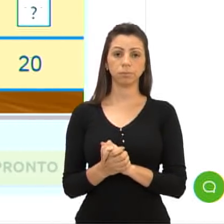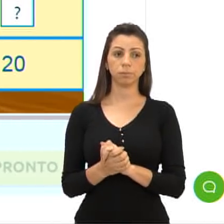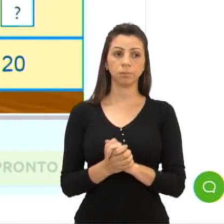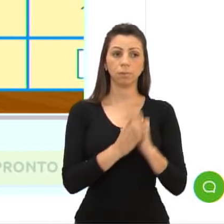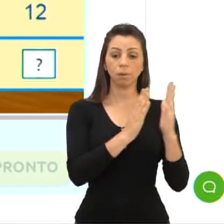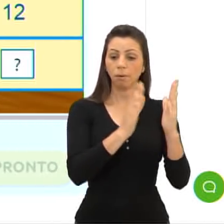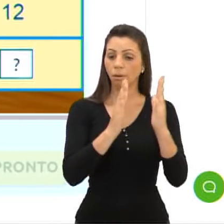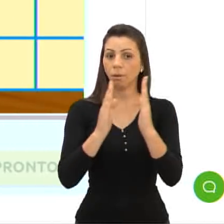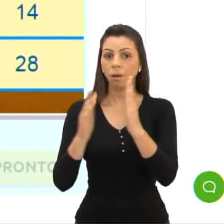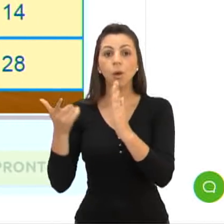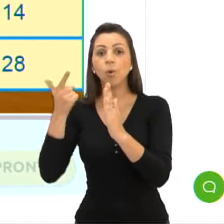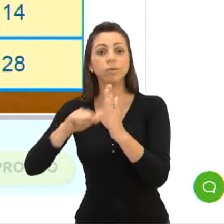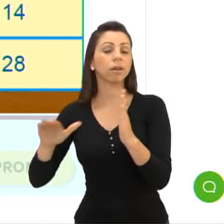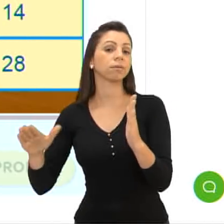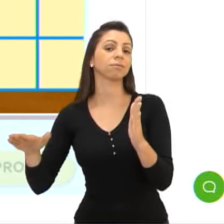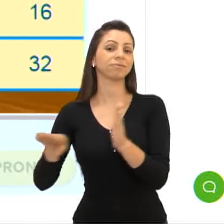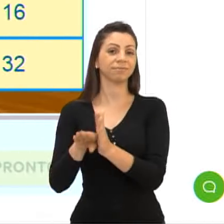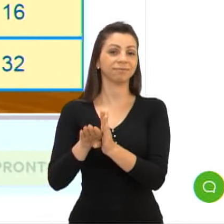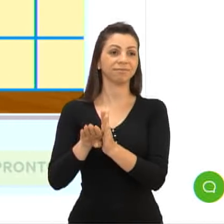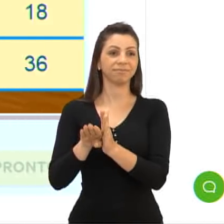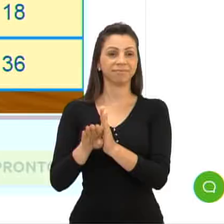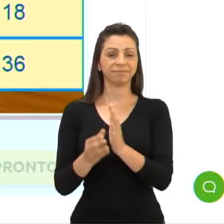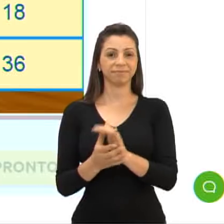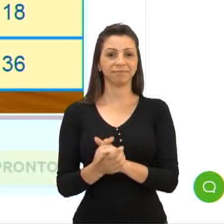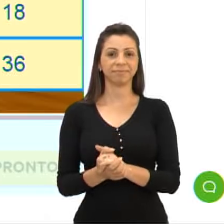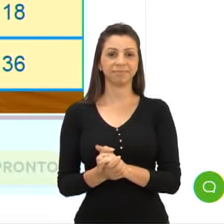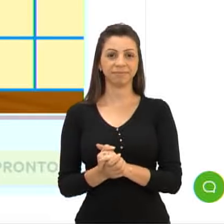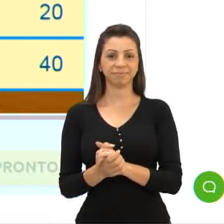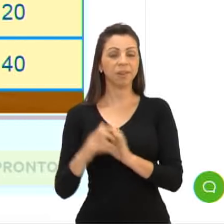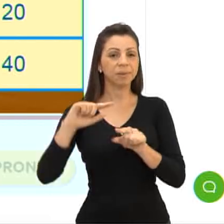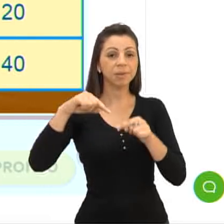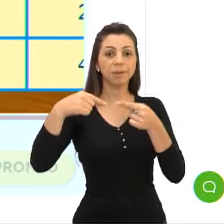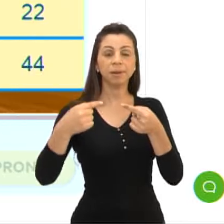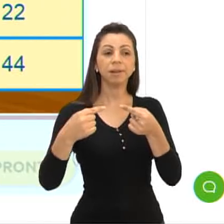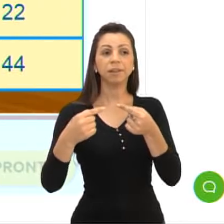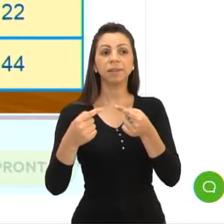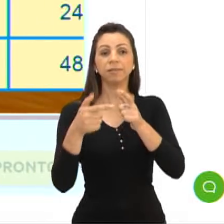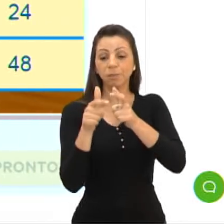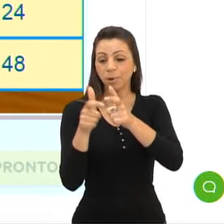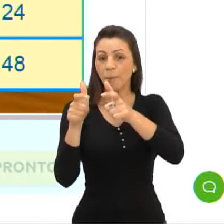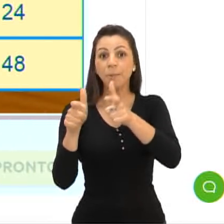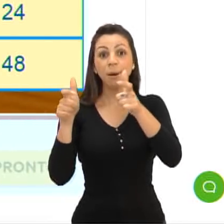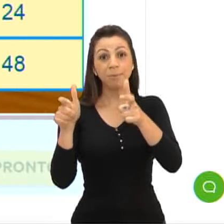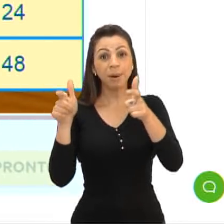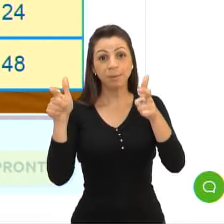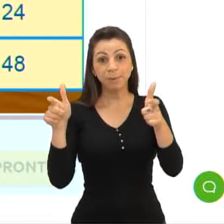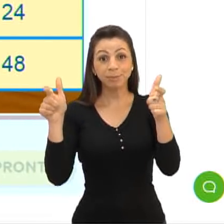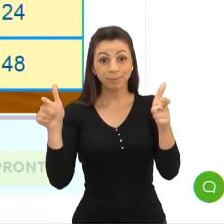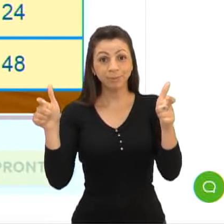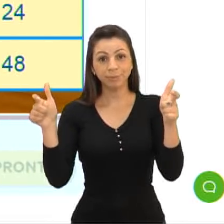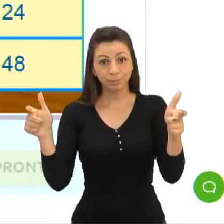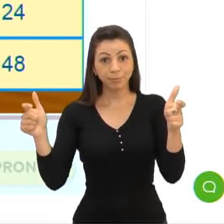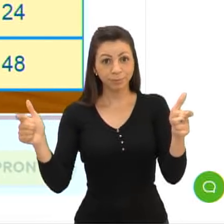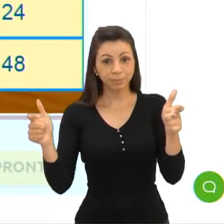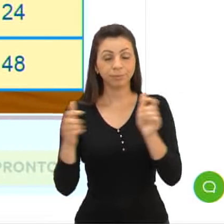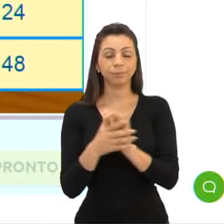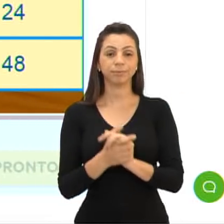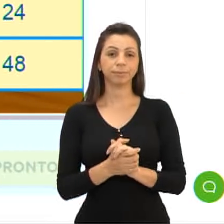etapa você consegue chegar nesse desafio. Ele vai aumentando cada vez mais a